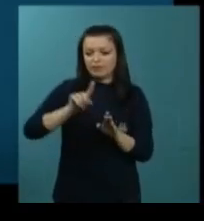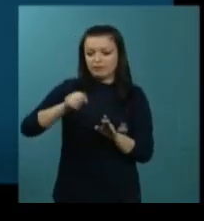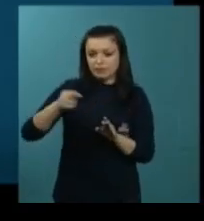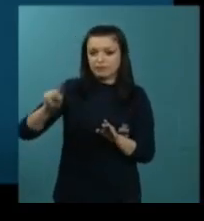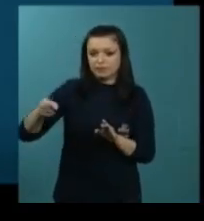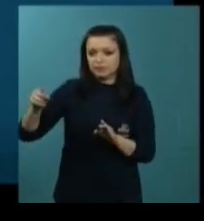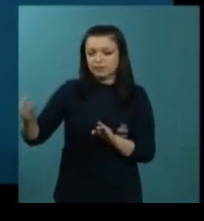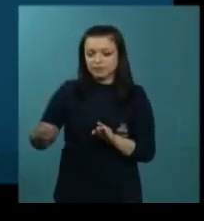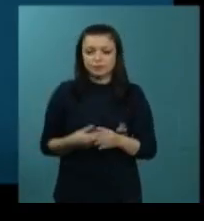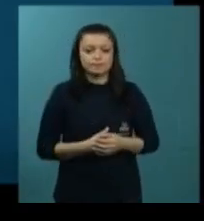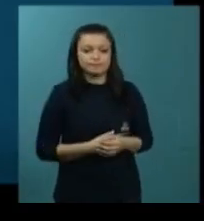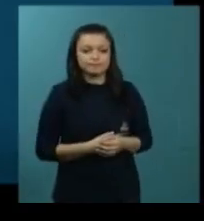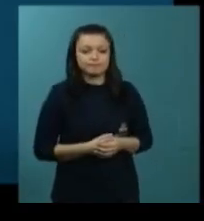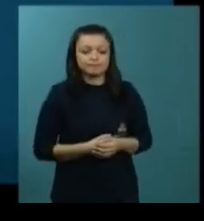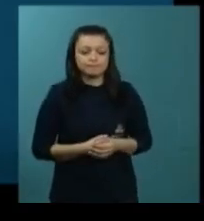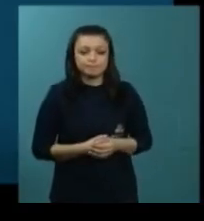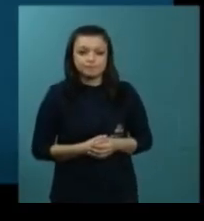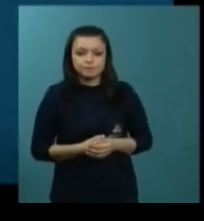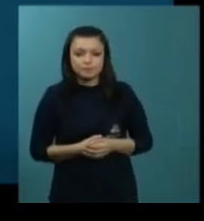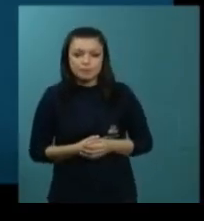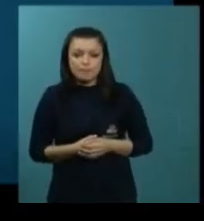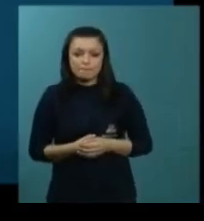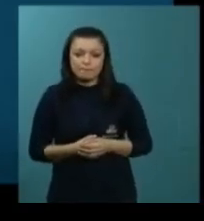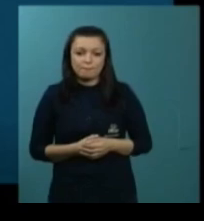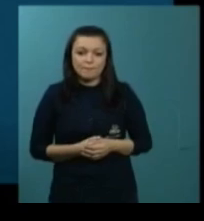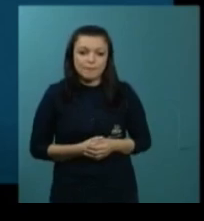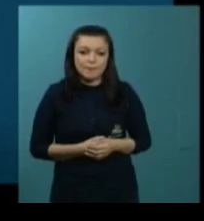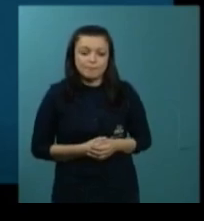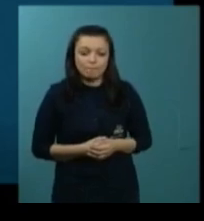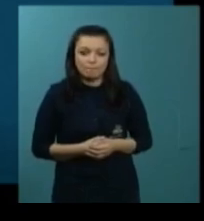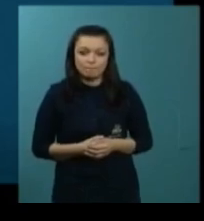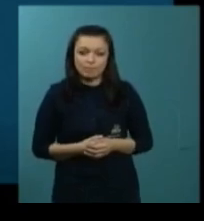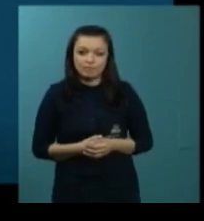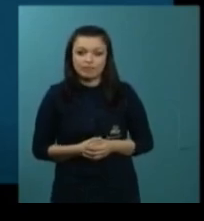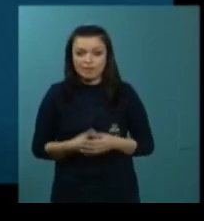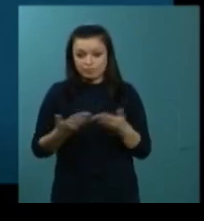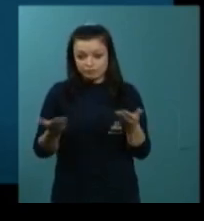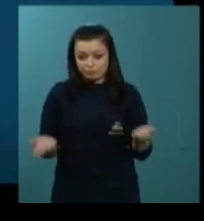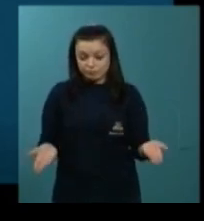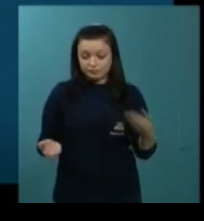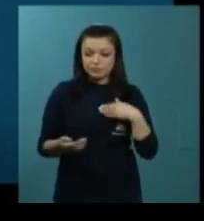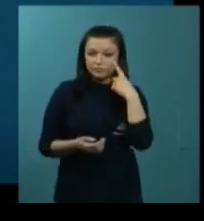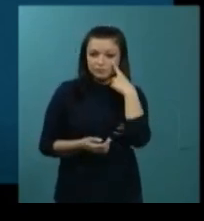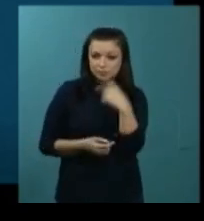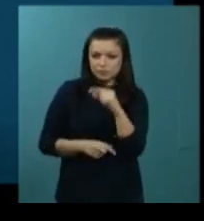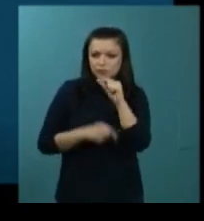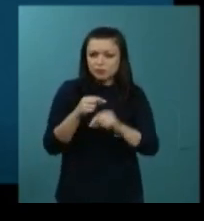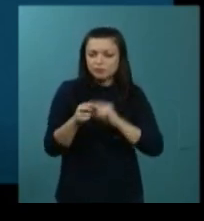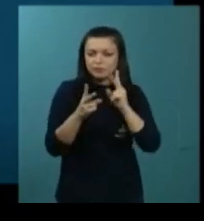por vírgulas. Então, nós verificamos que o conjunto A,